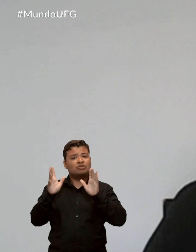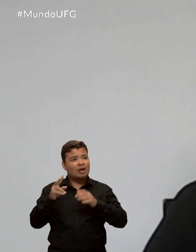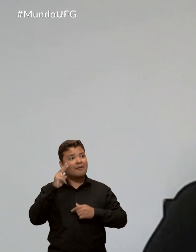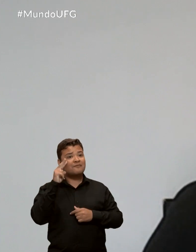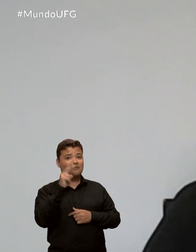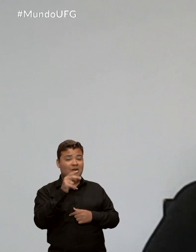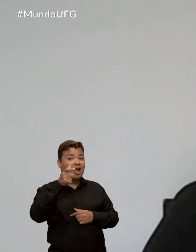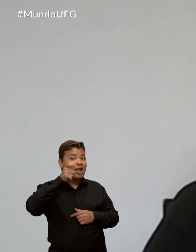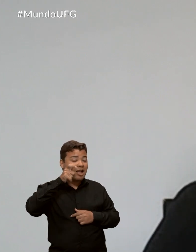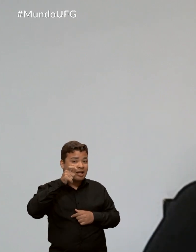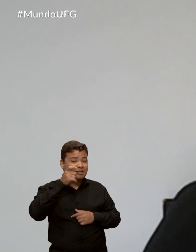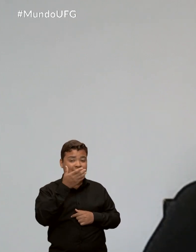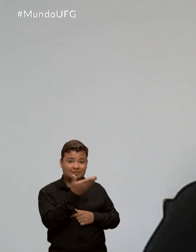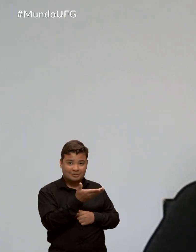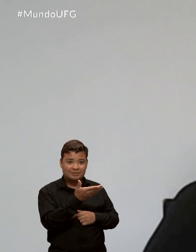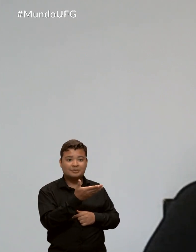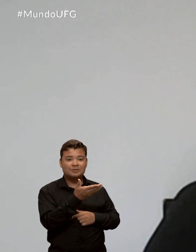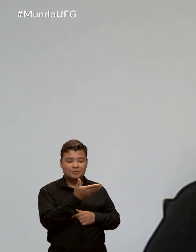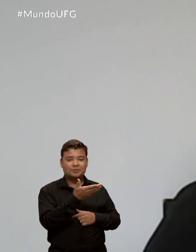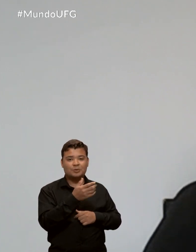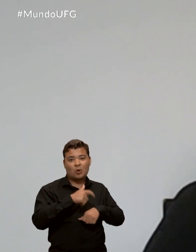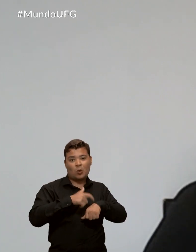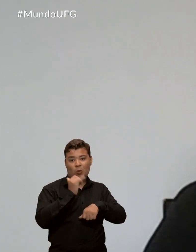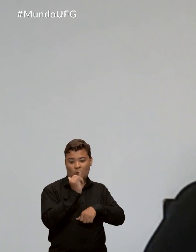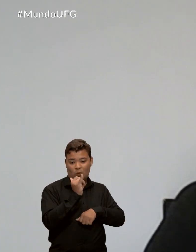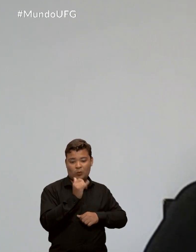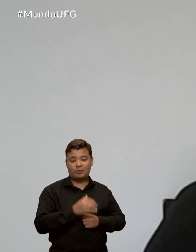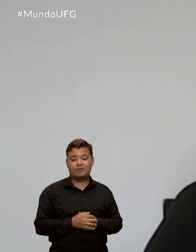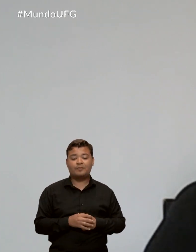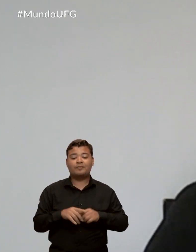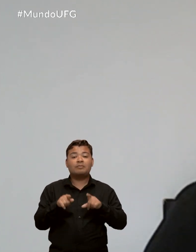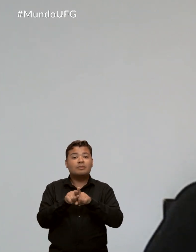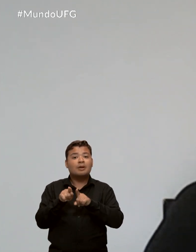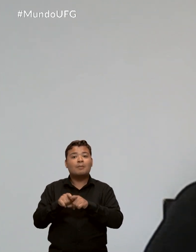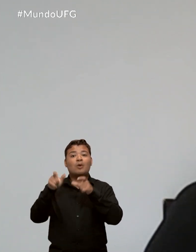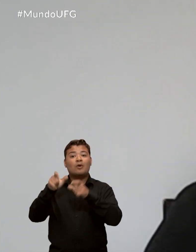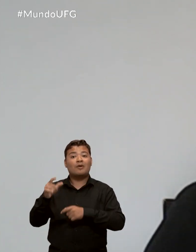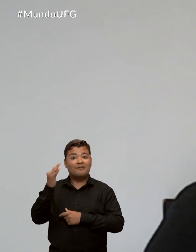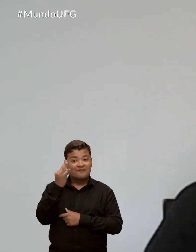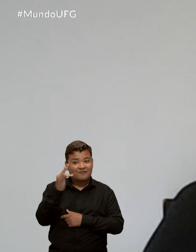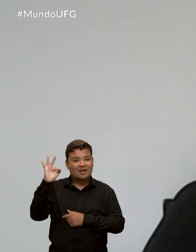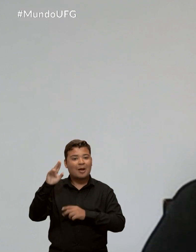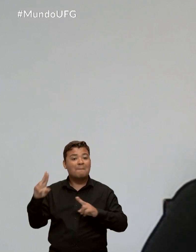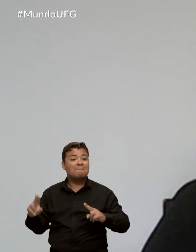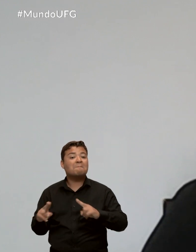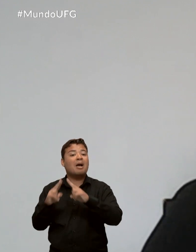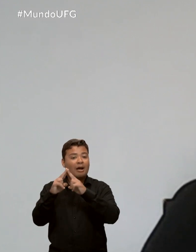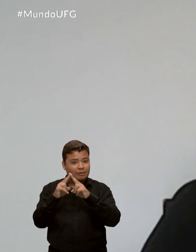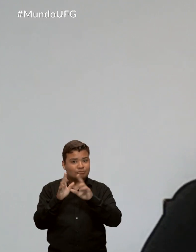gente soube de estarem assistindo na França, em Paris,